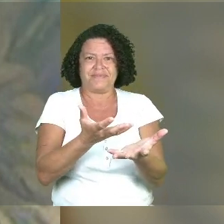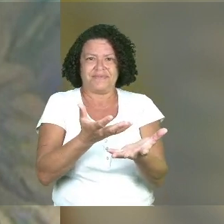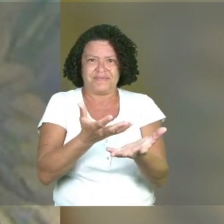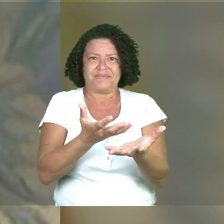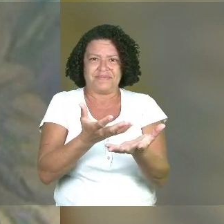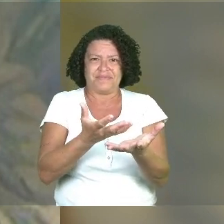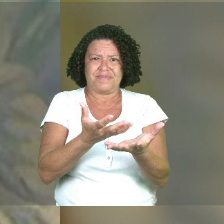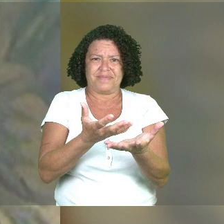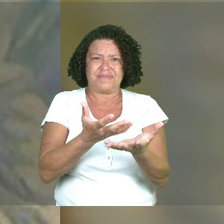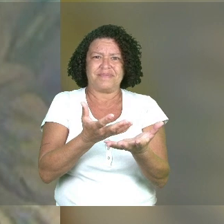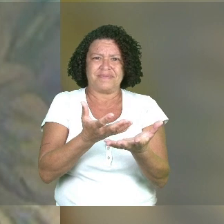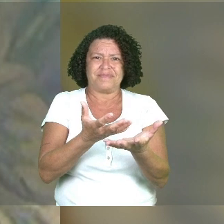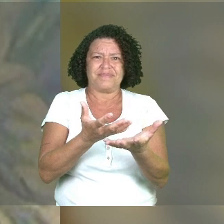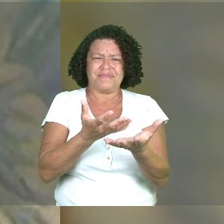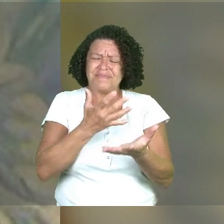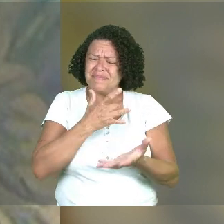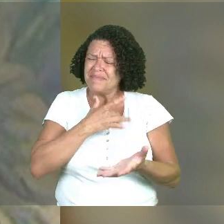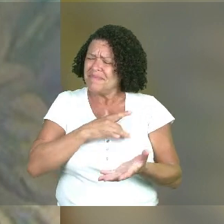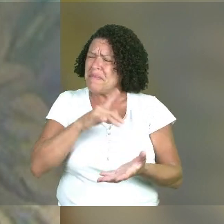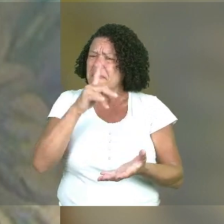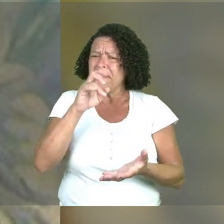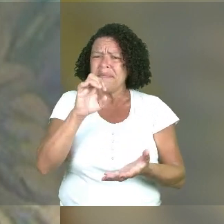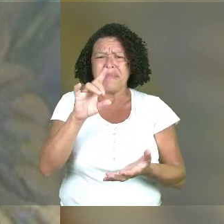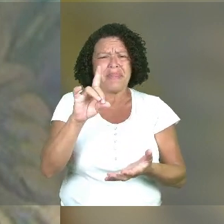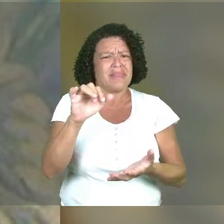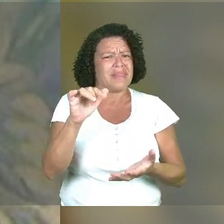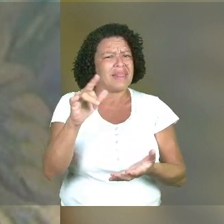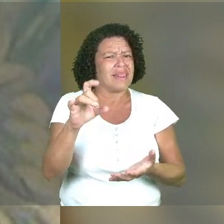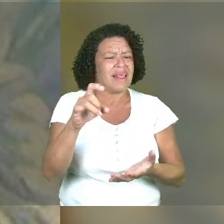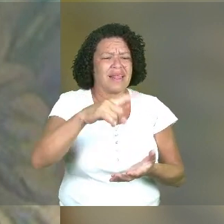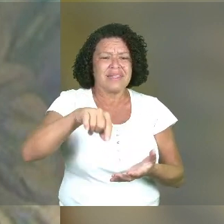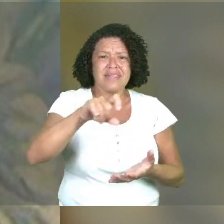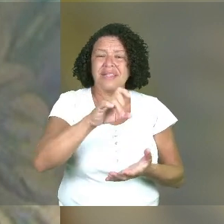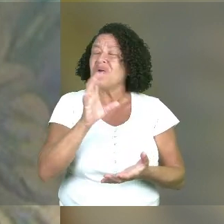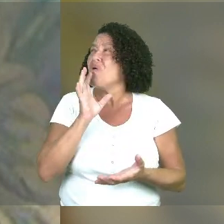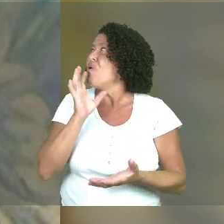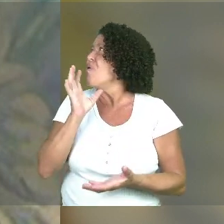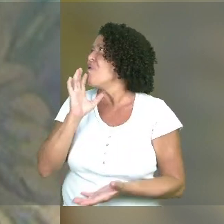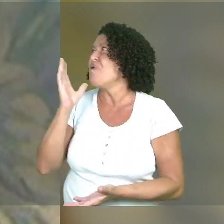Piedade, Senhor, para aqueles que não vos conhecem,